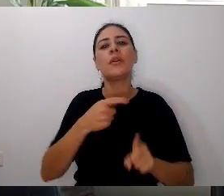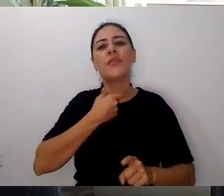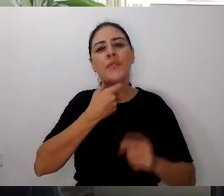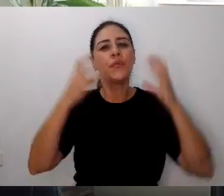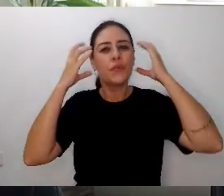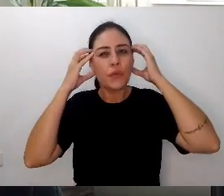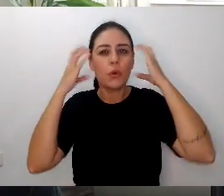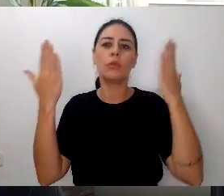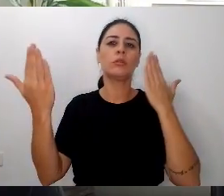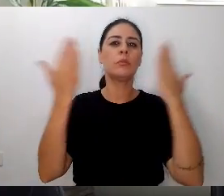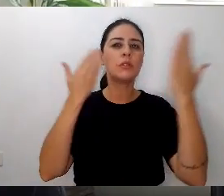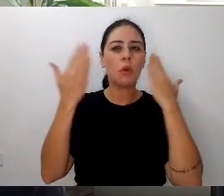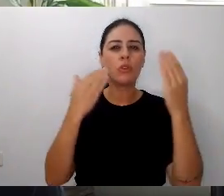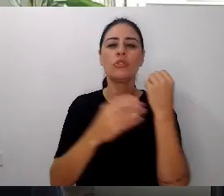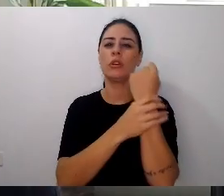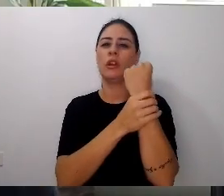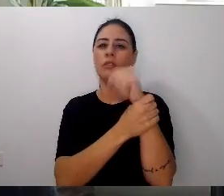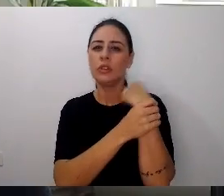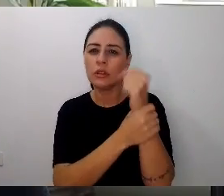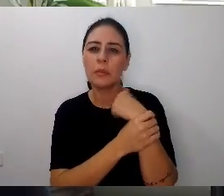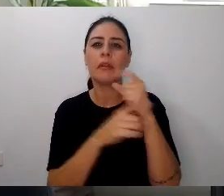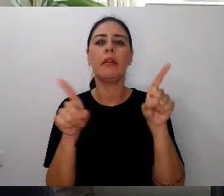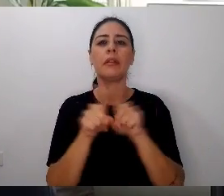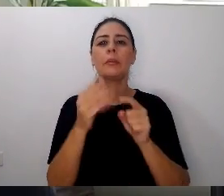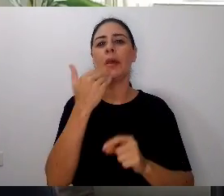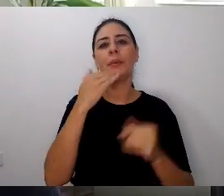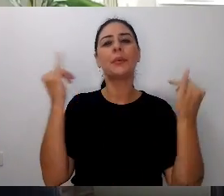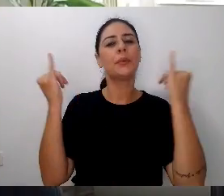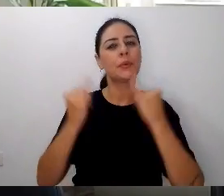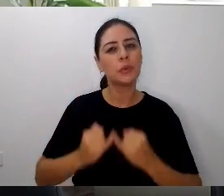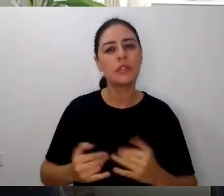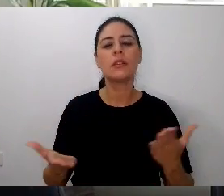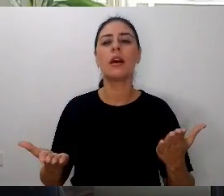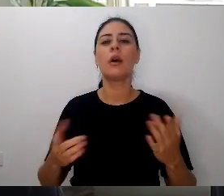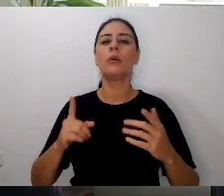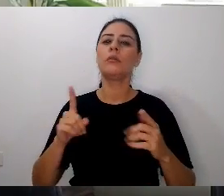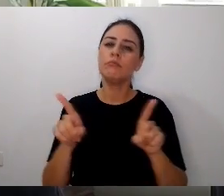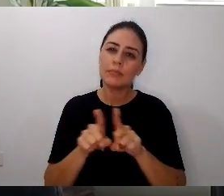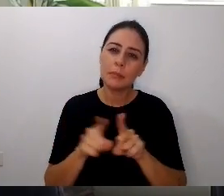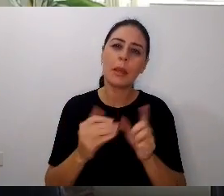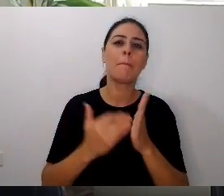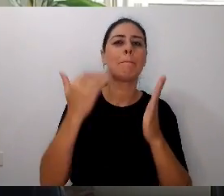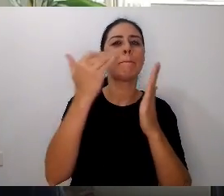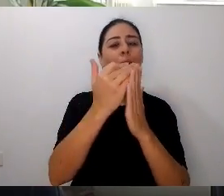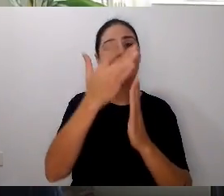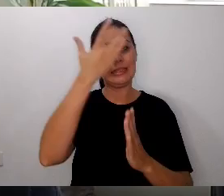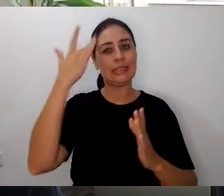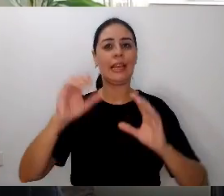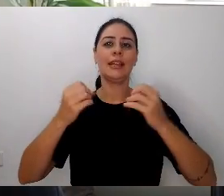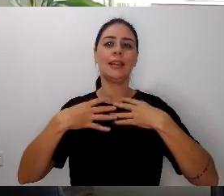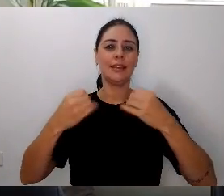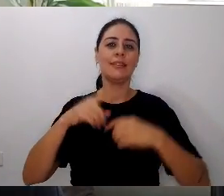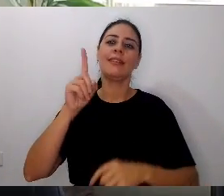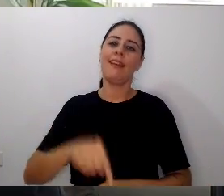da psicologia, da fisioterapia, da nutrição, mas para além disso, quem nos ensina diariamente são as